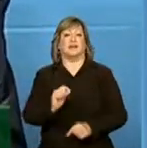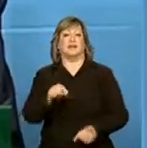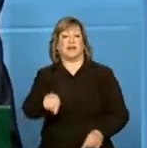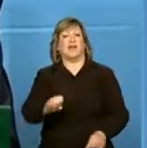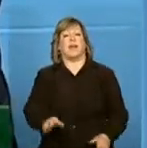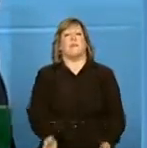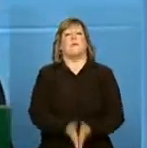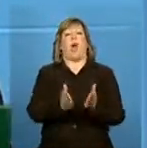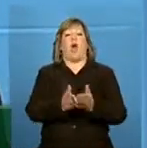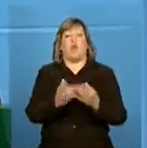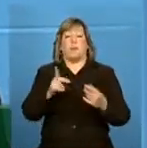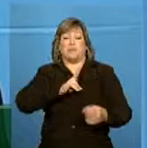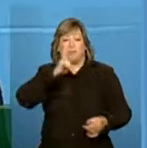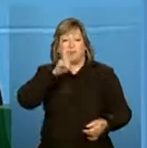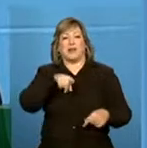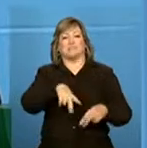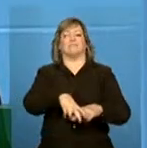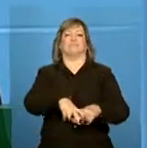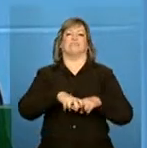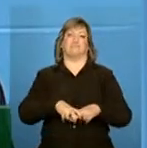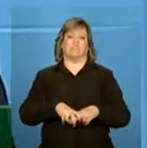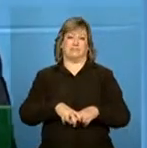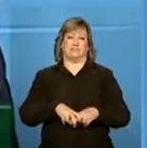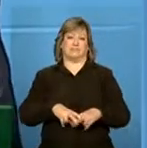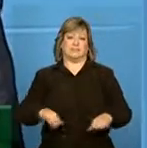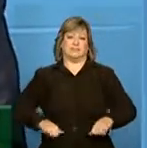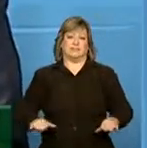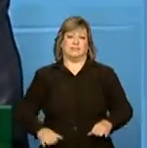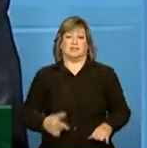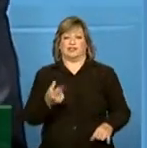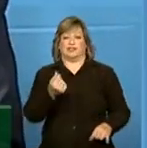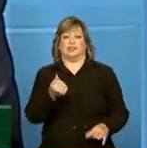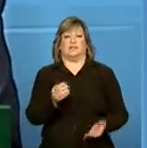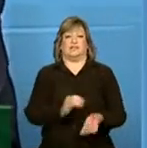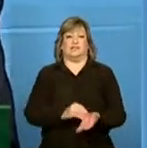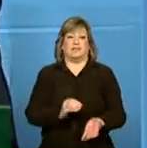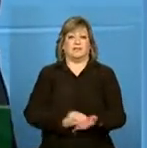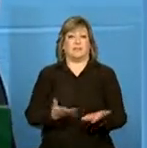substancial, a causa fundamental desta chaga. Mas há